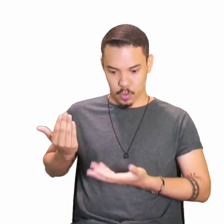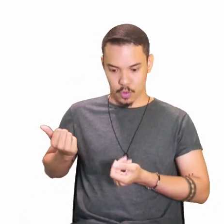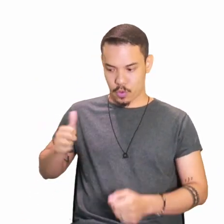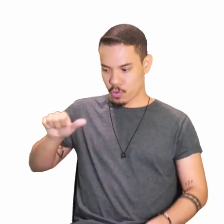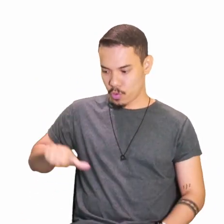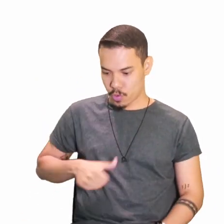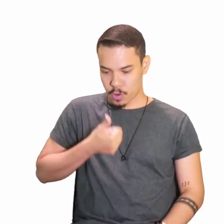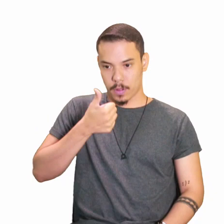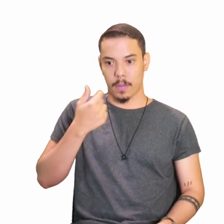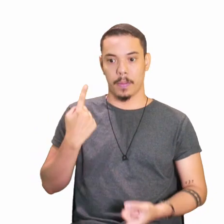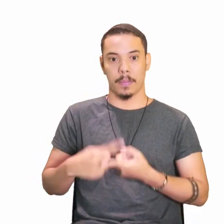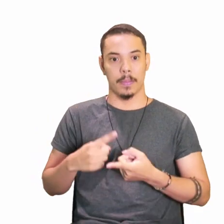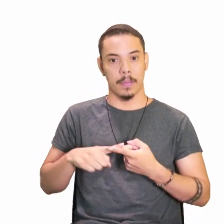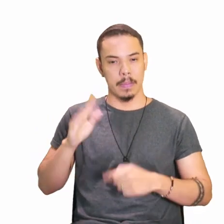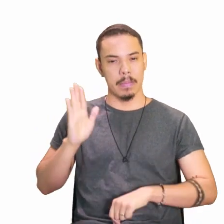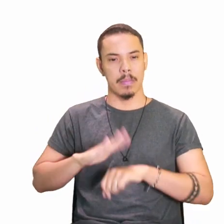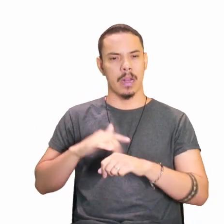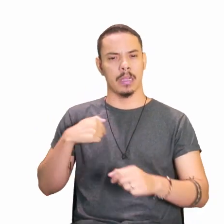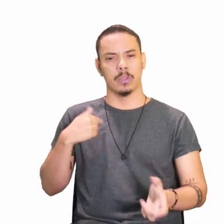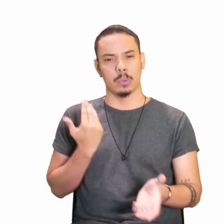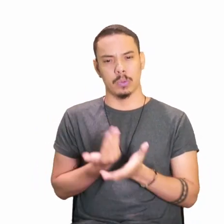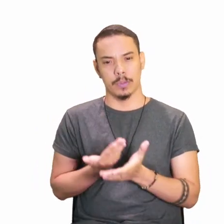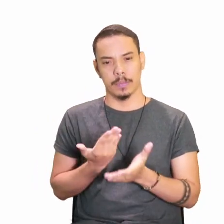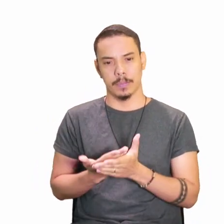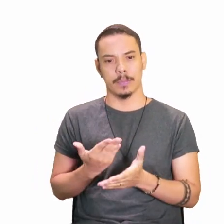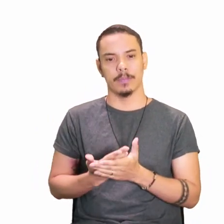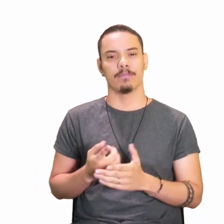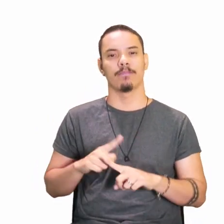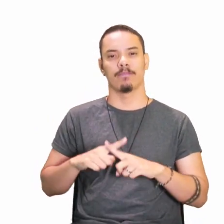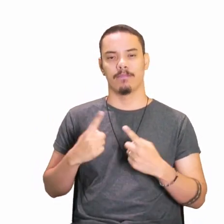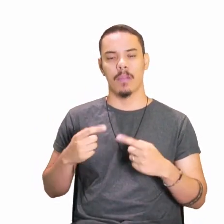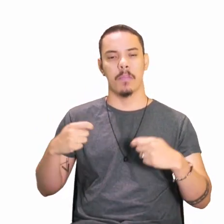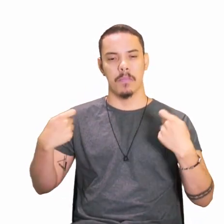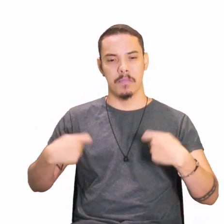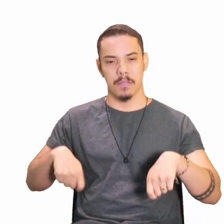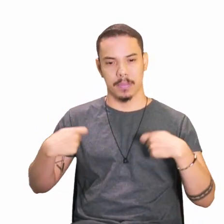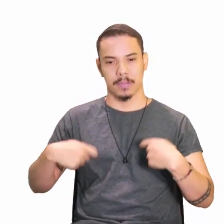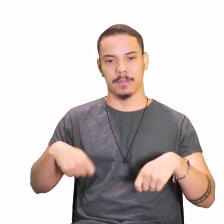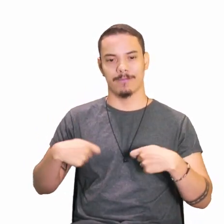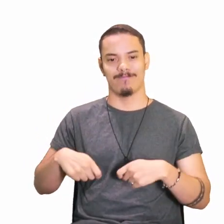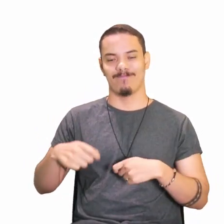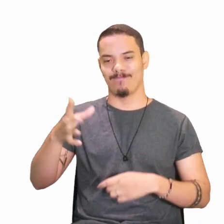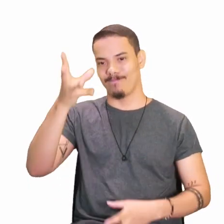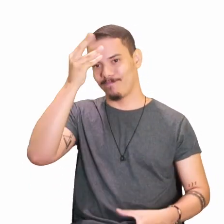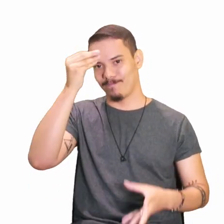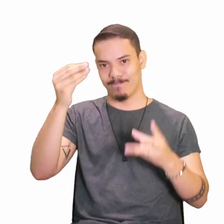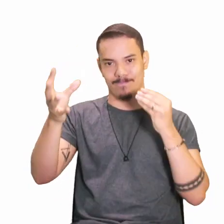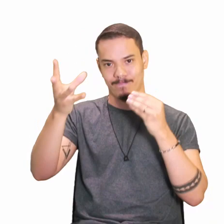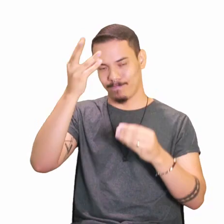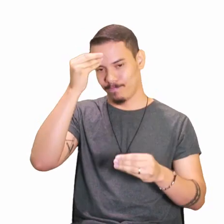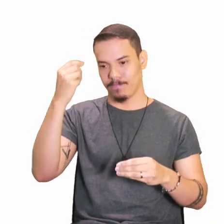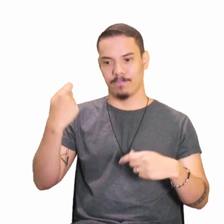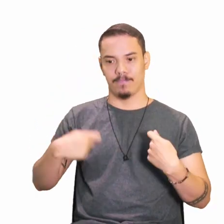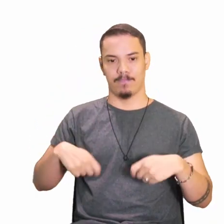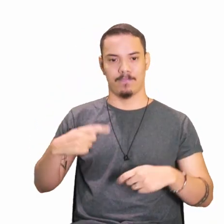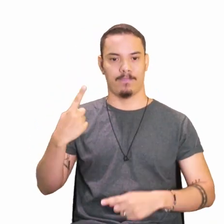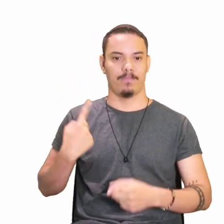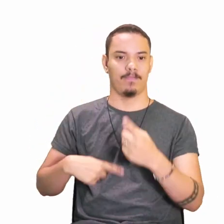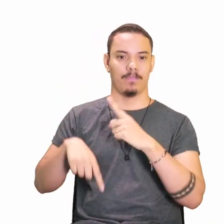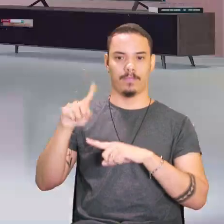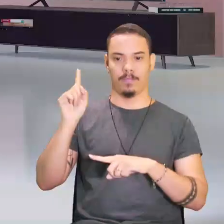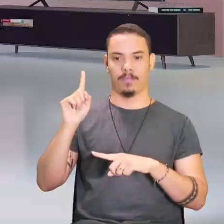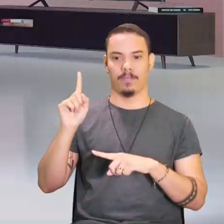quanto mais eu estudo mais necessito de conhecimento tá certo